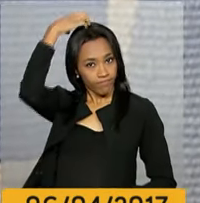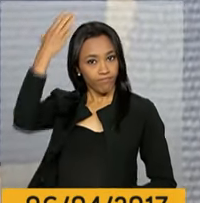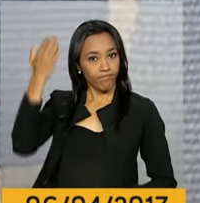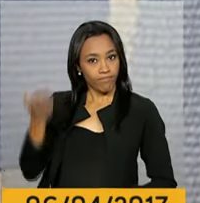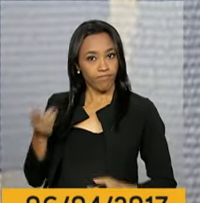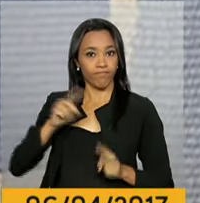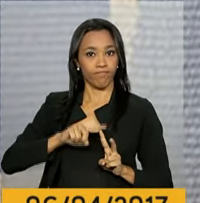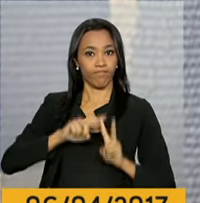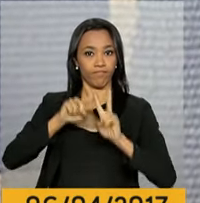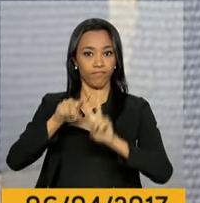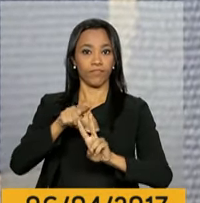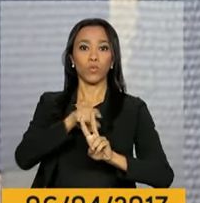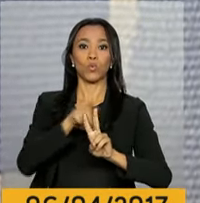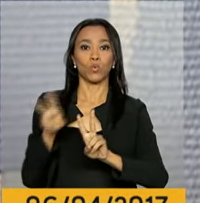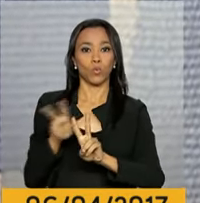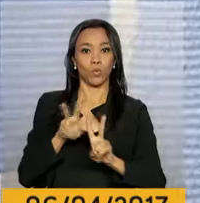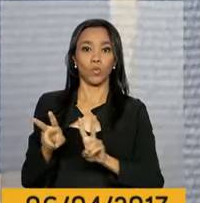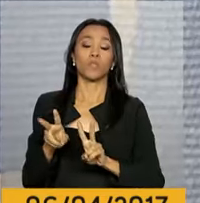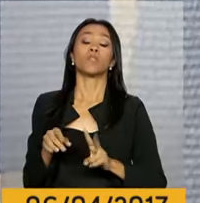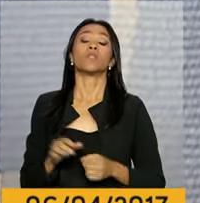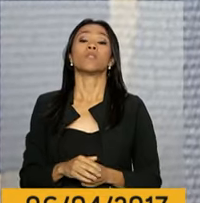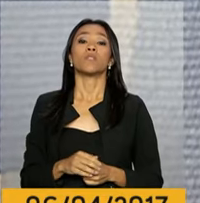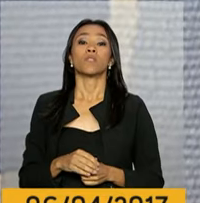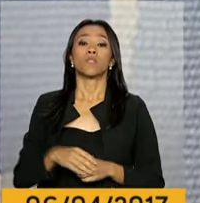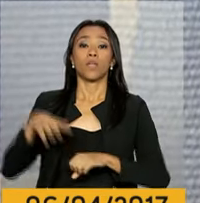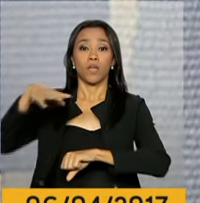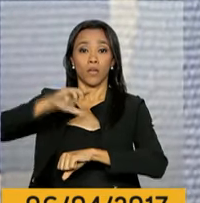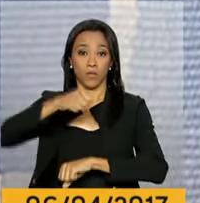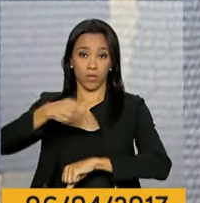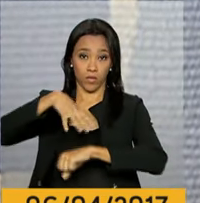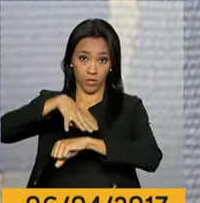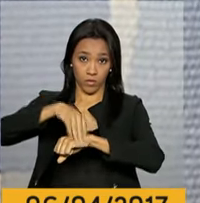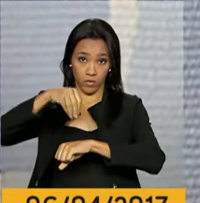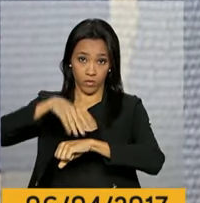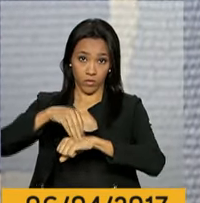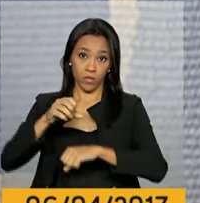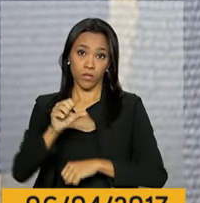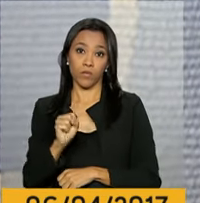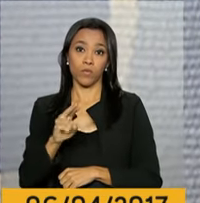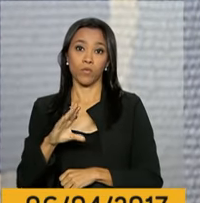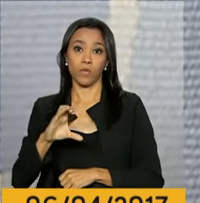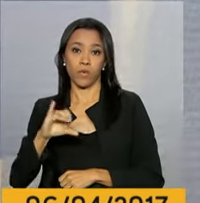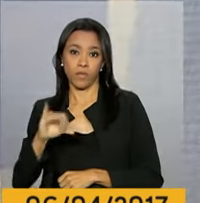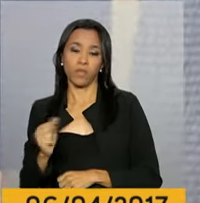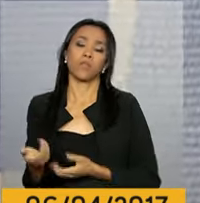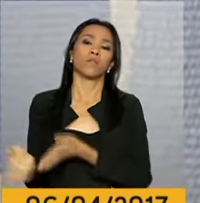cumprimentar o senador Eunício Oliveira, presidente do Senado Federal,